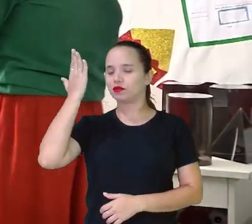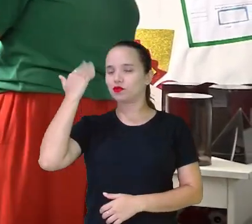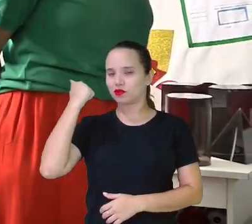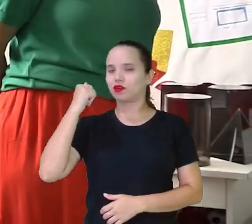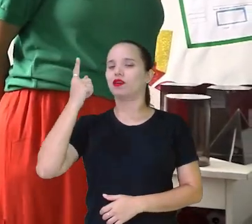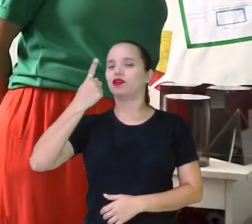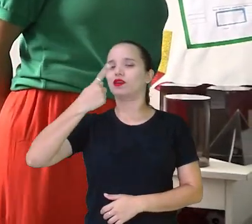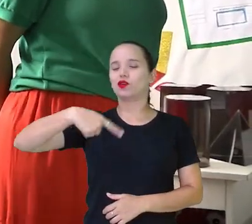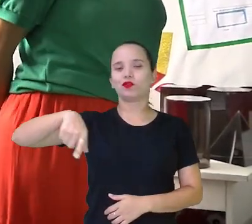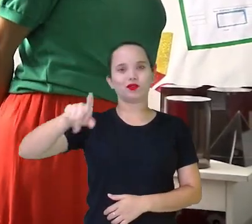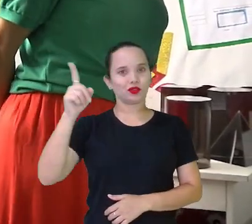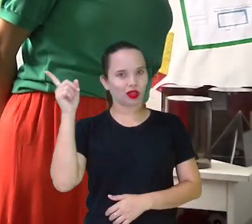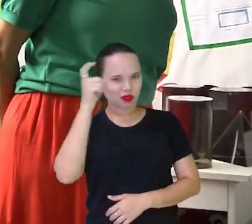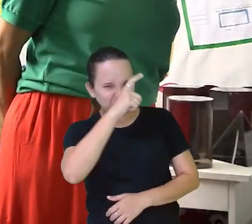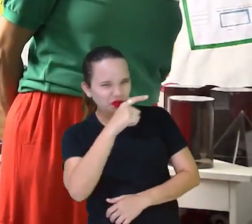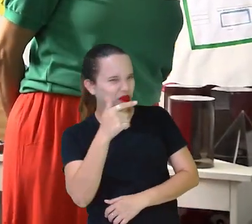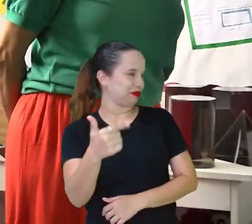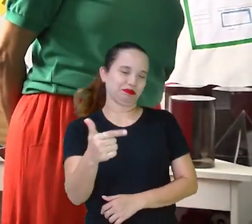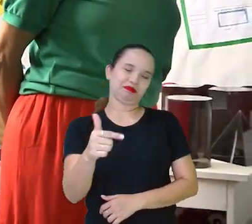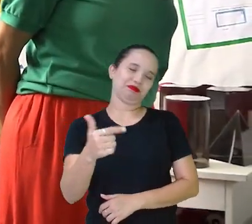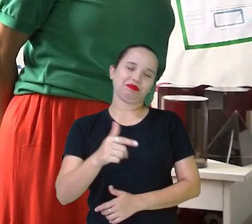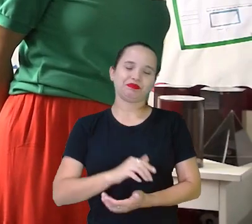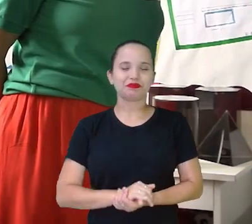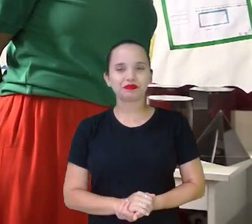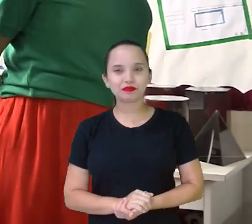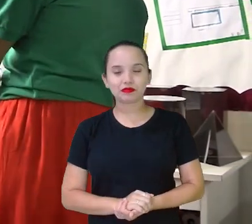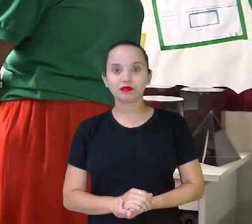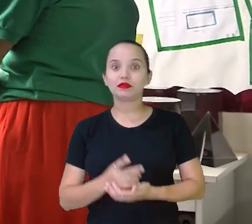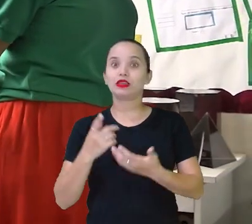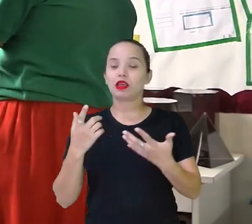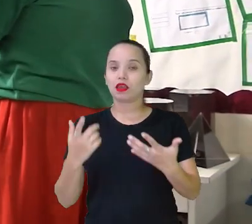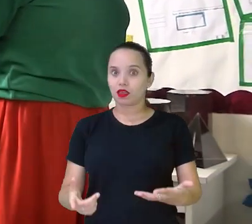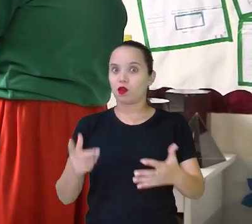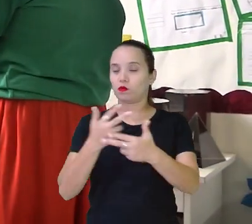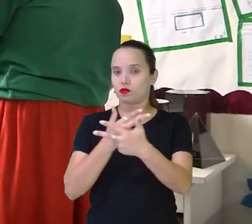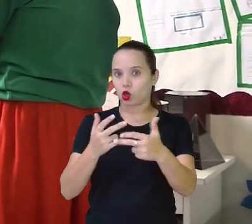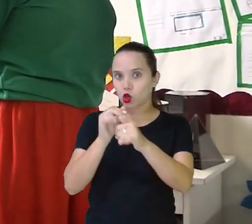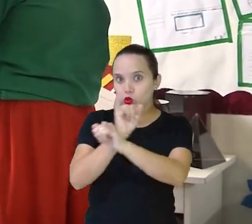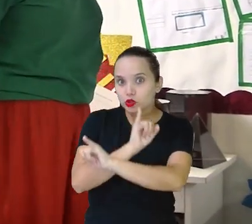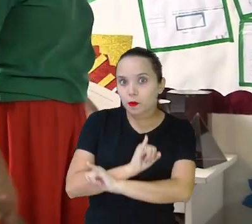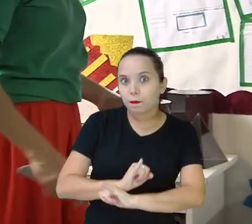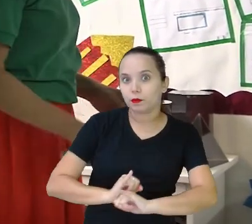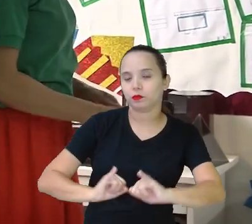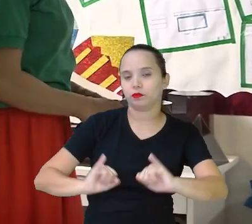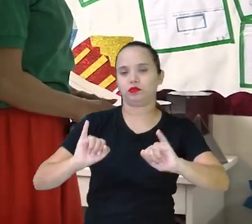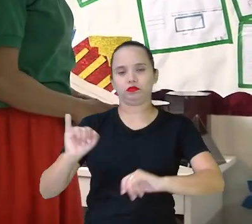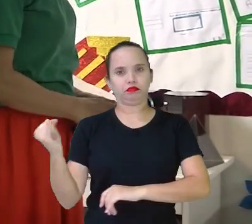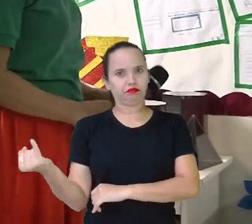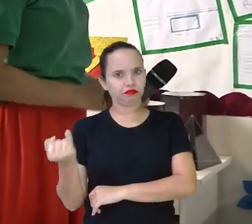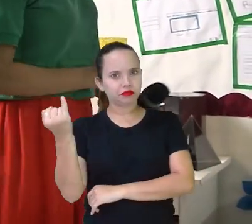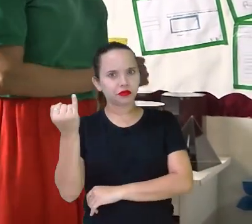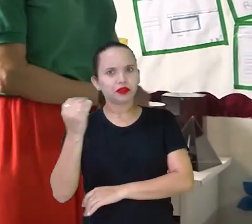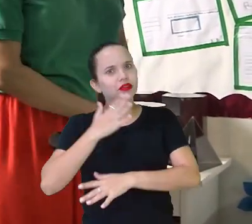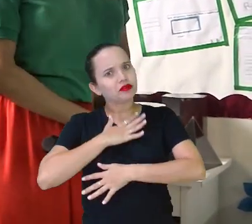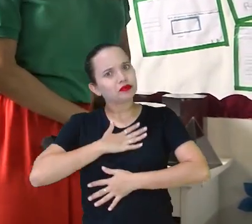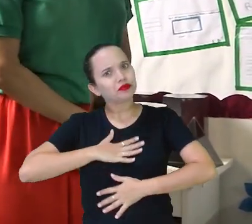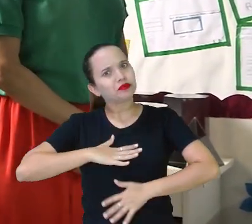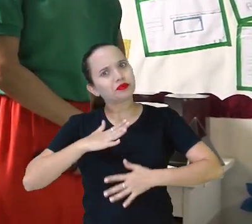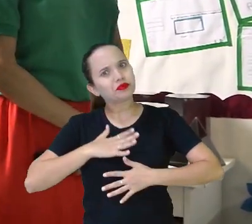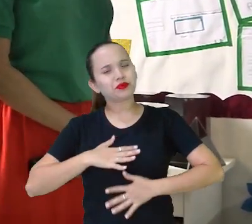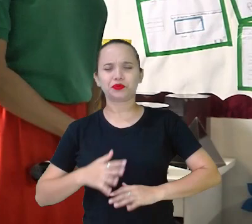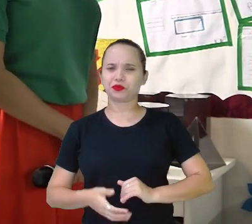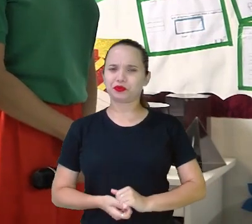vão ter dificuldade. Uma dica importante para a prova do SAEP. Tenham calma.